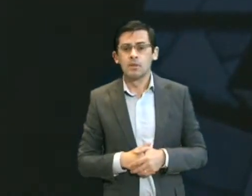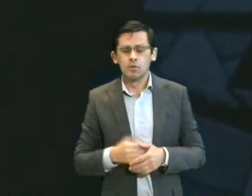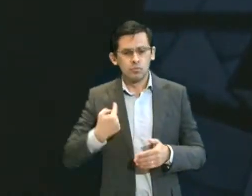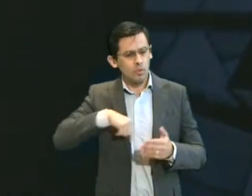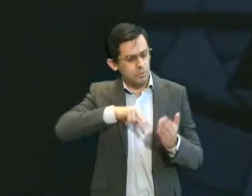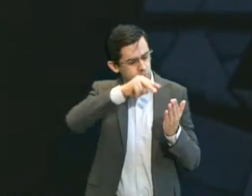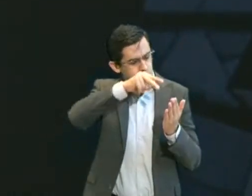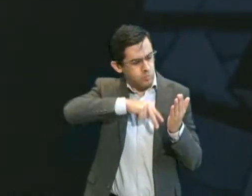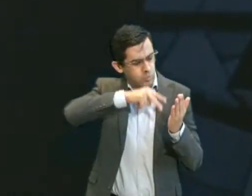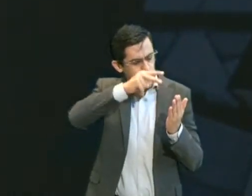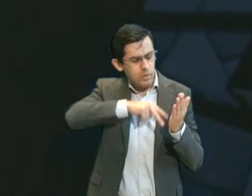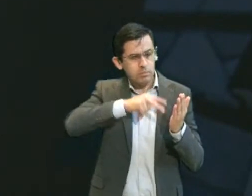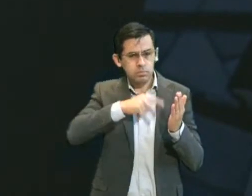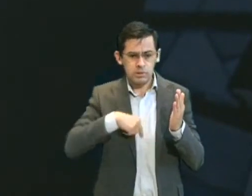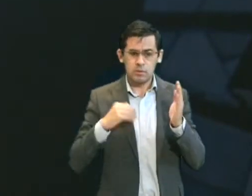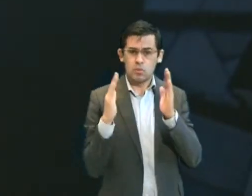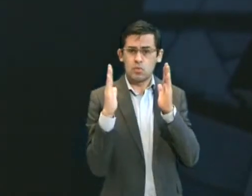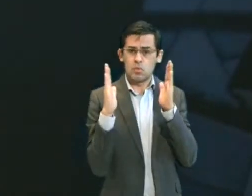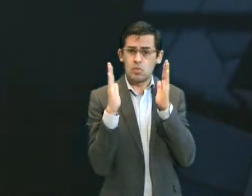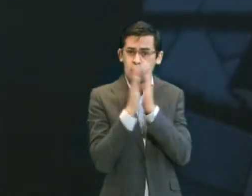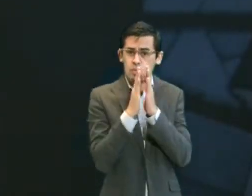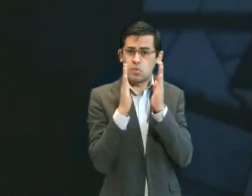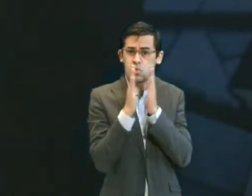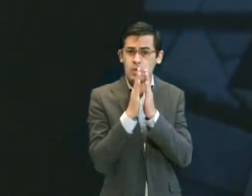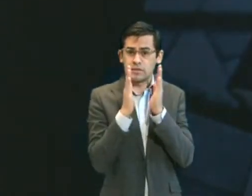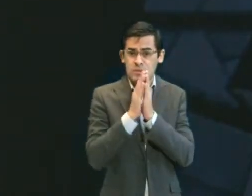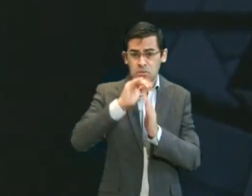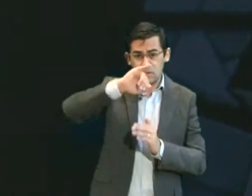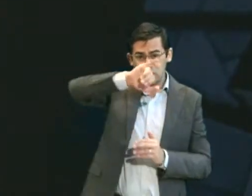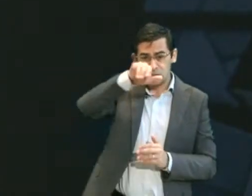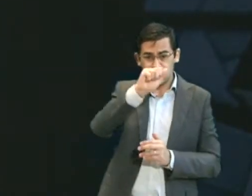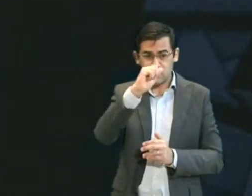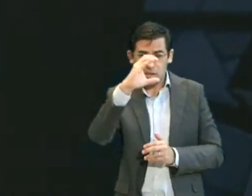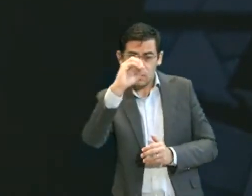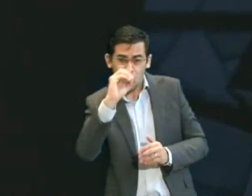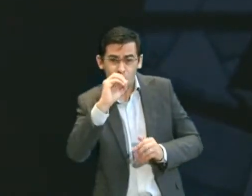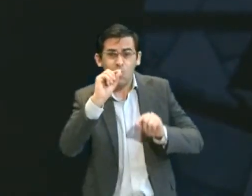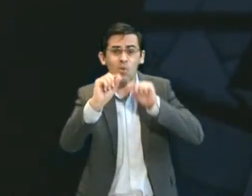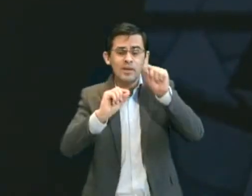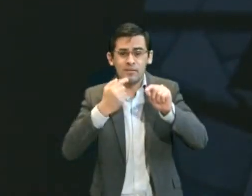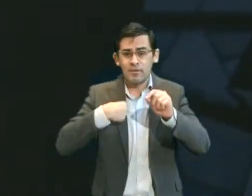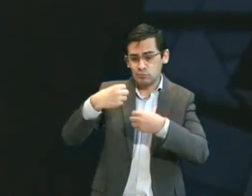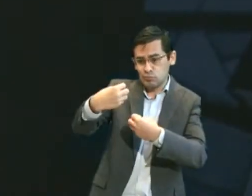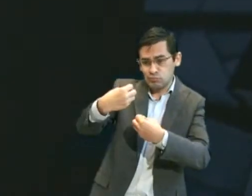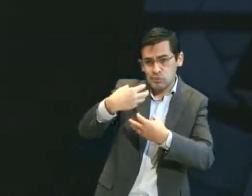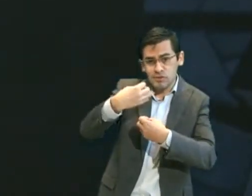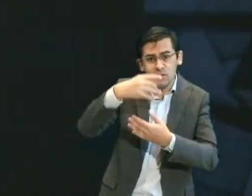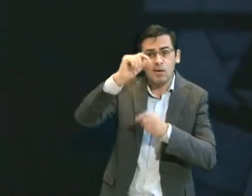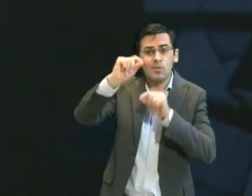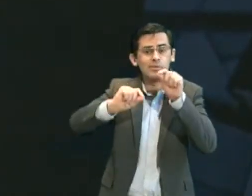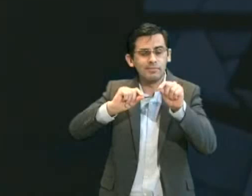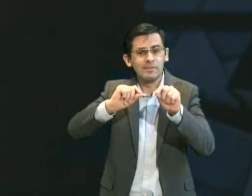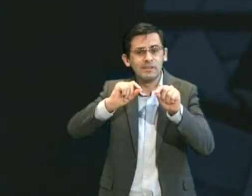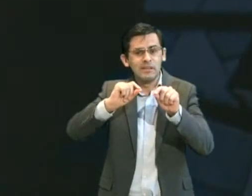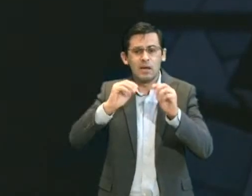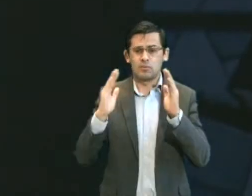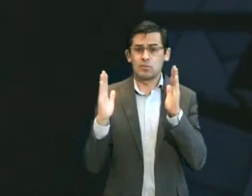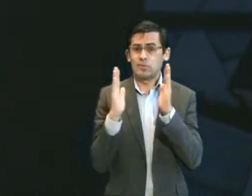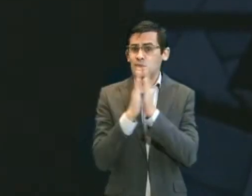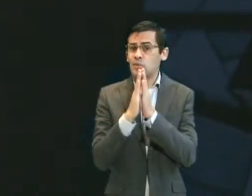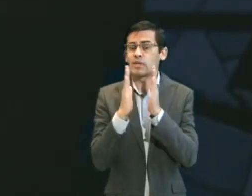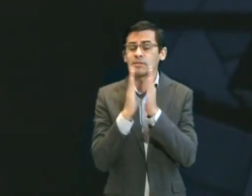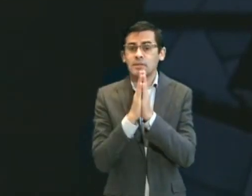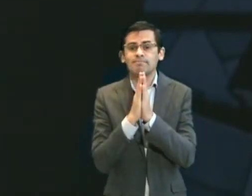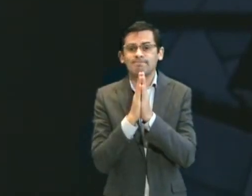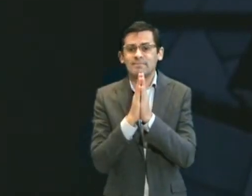a oração de Jacó, porque a oração de Jacó vai nos ensinar que a oração, acima de tudo,